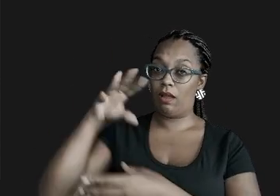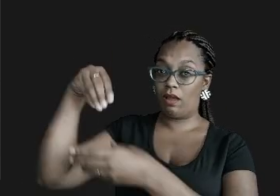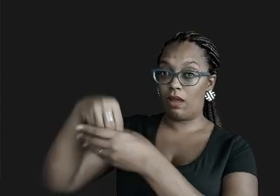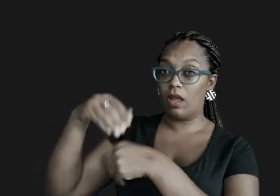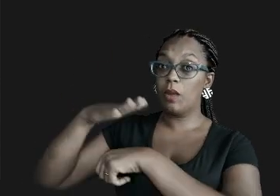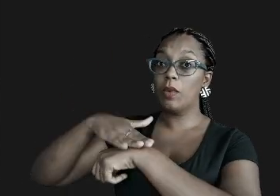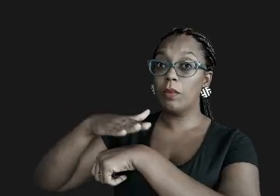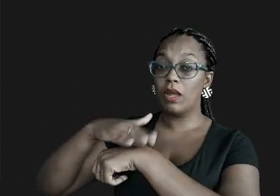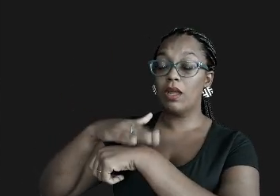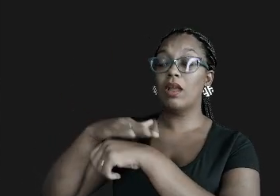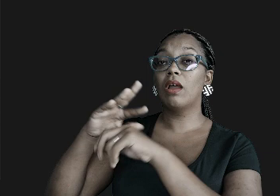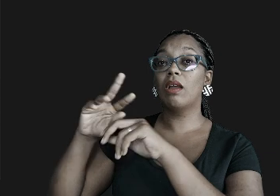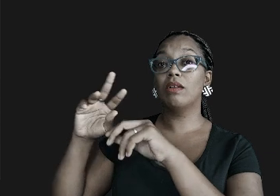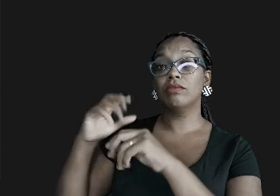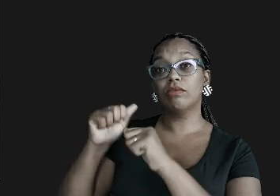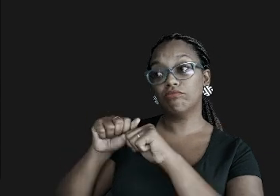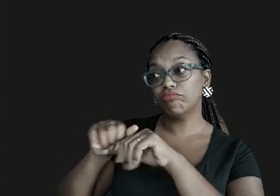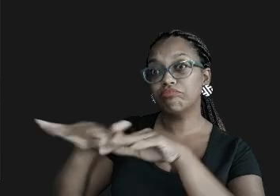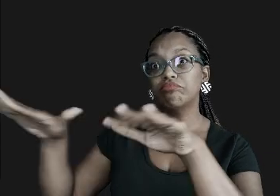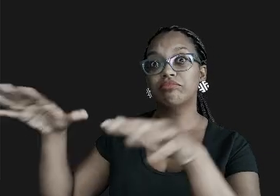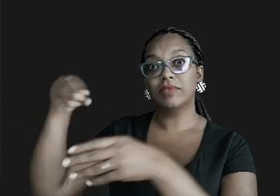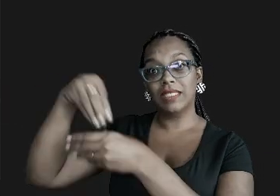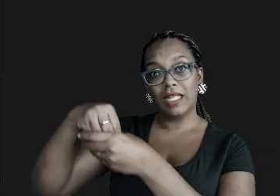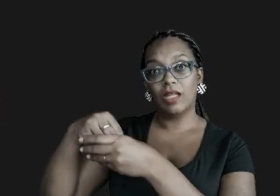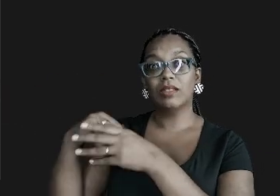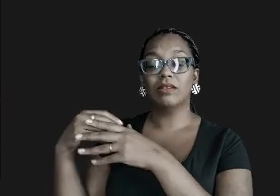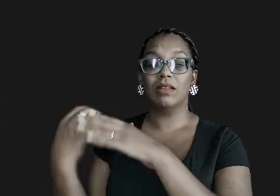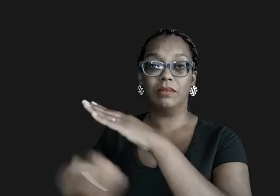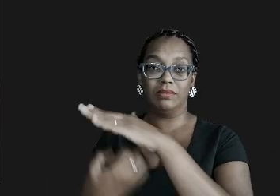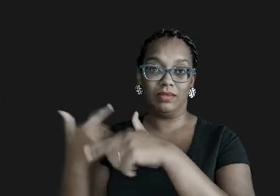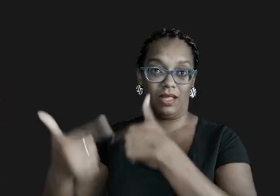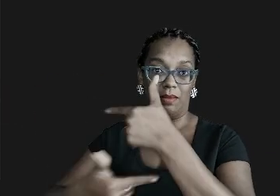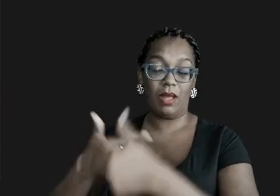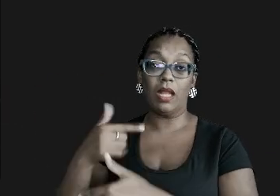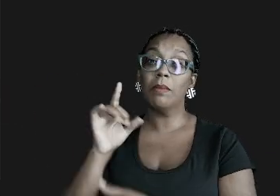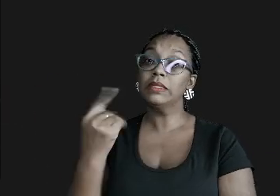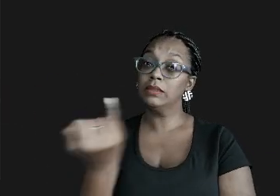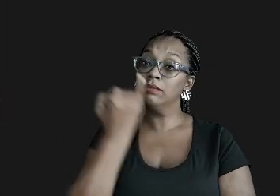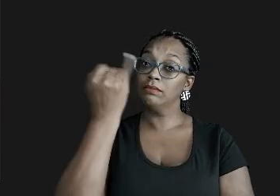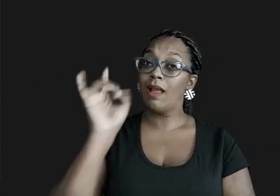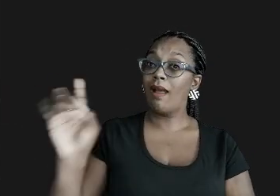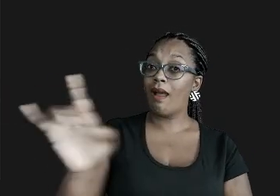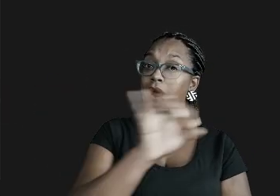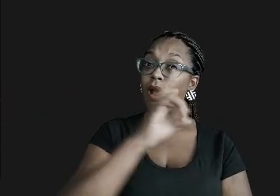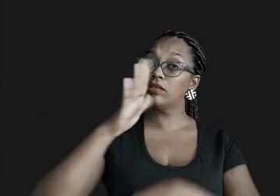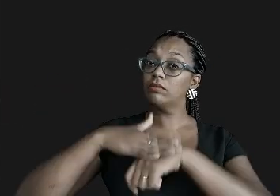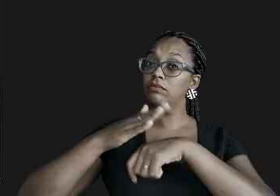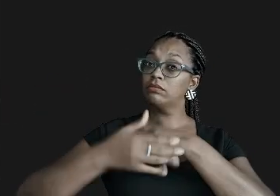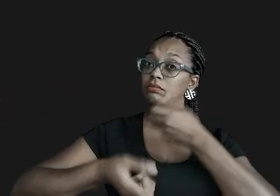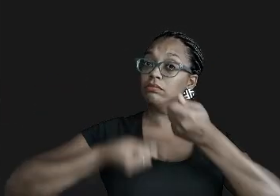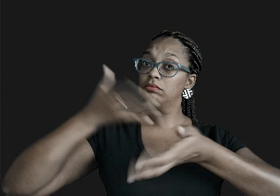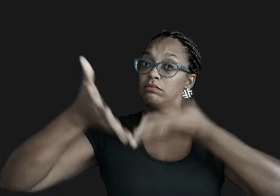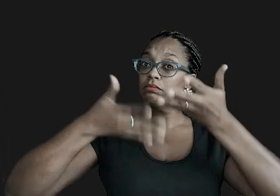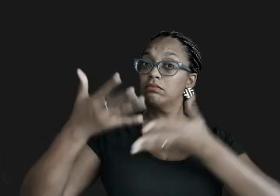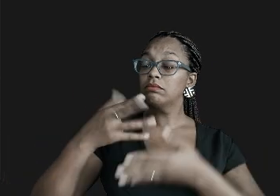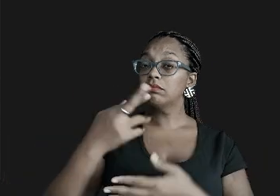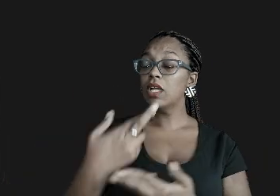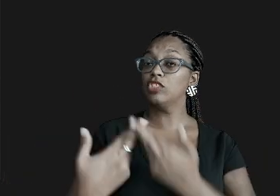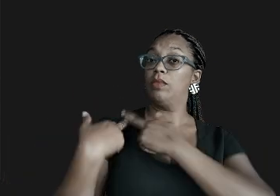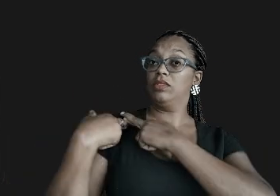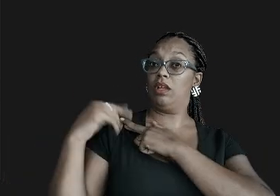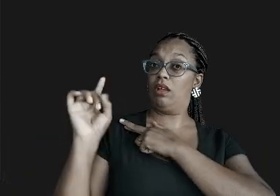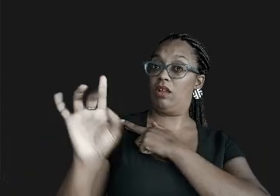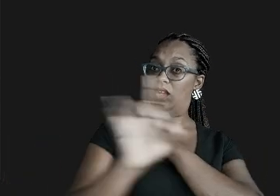também em algum momento não encontra em eco na casa mas é importante que cada um aqui se responsabilizo pelo teu destições declarações então